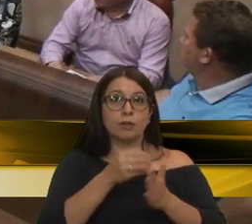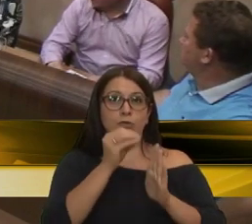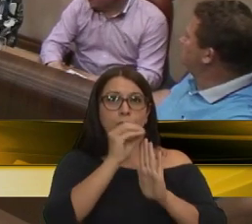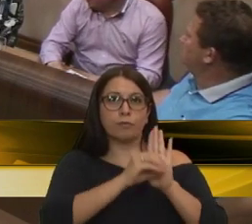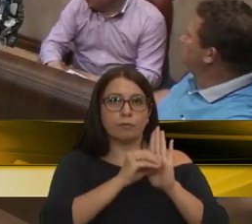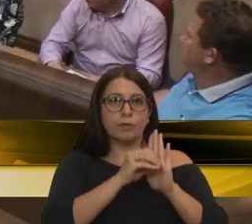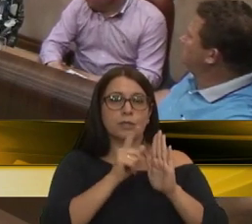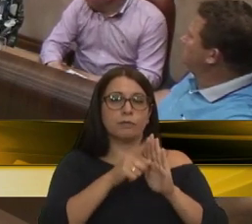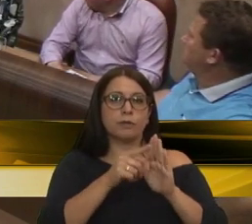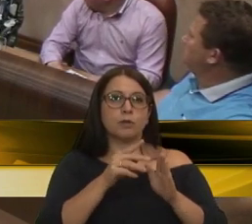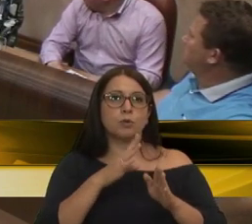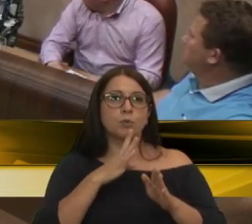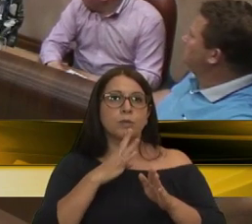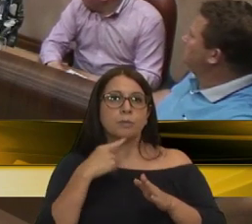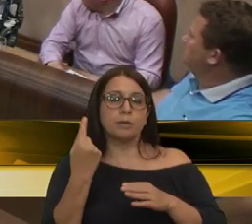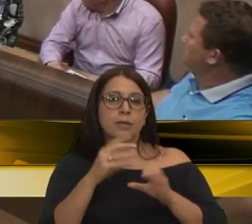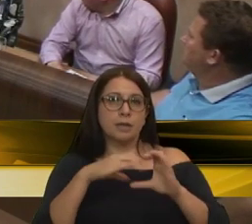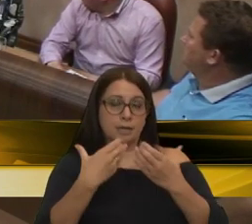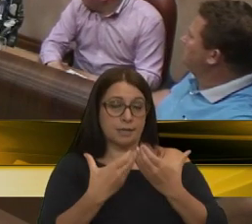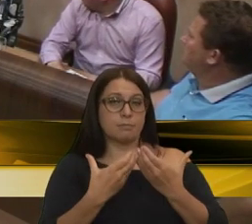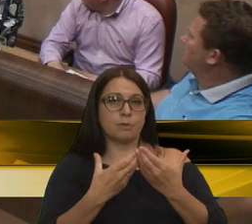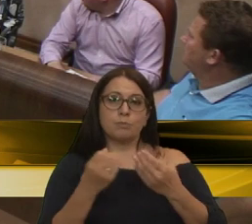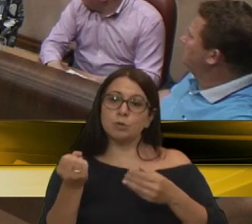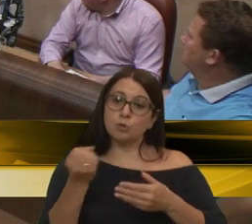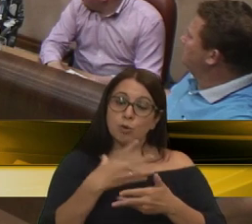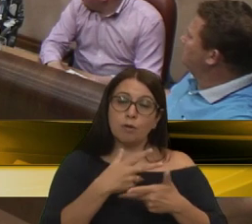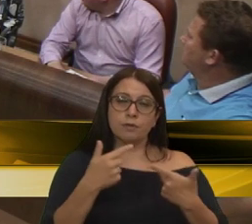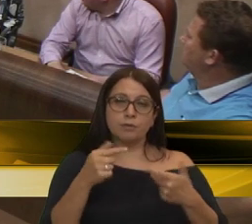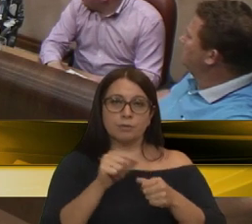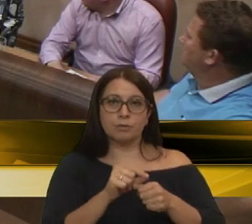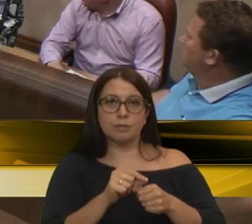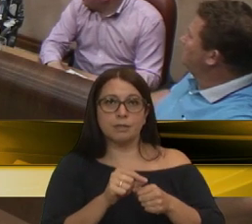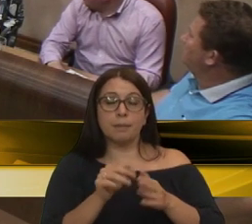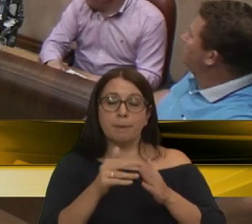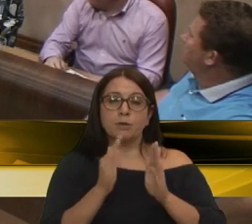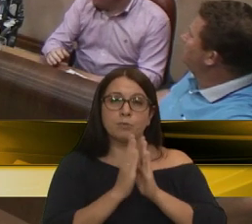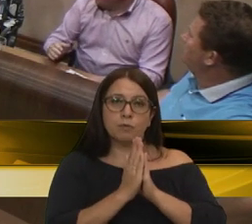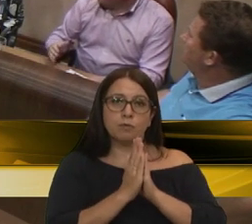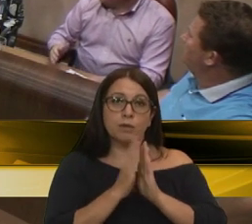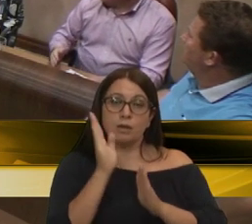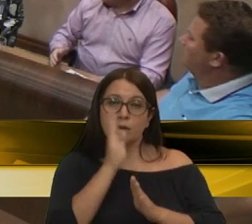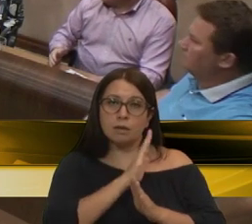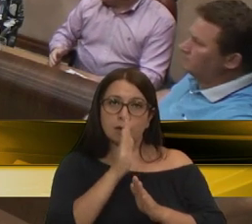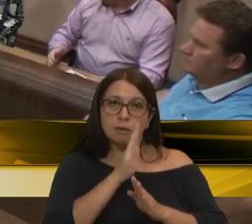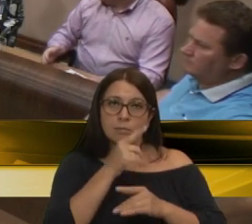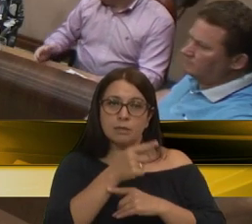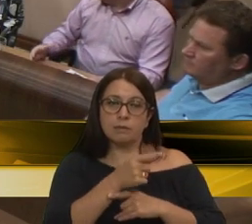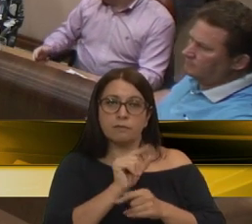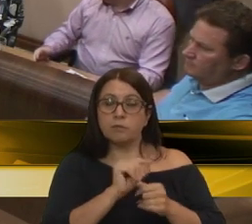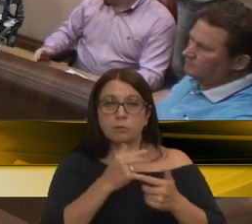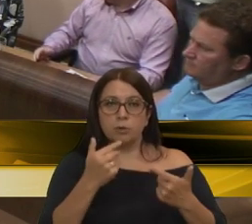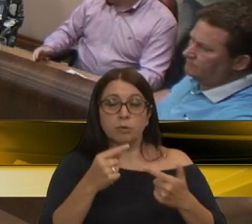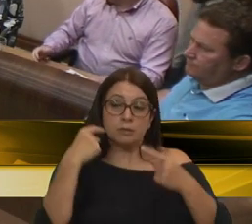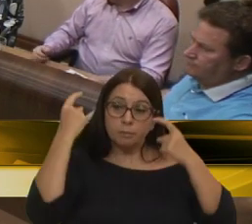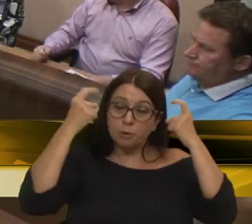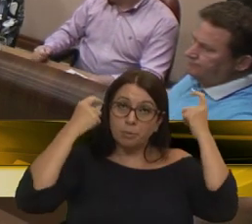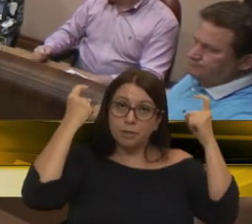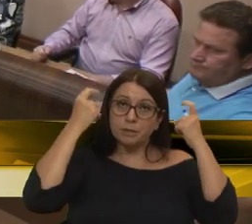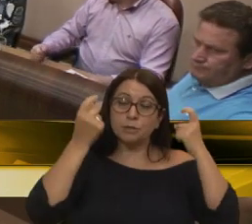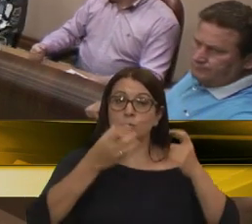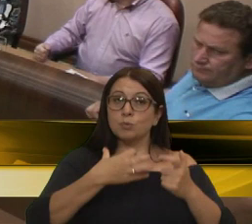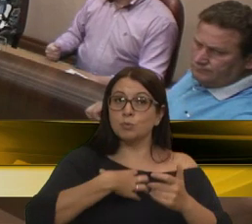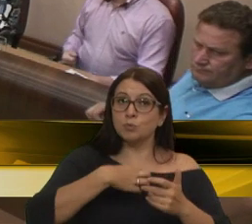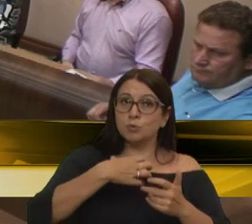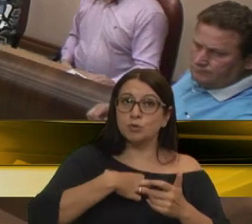levo ao conhecimento da Câmara fatos novos. Outra decisão que indeferiu a liminar postulada na ação de da preocupação com a maneira